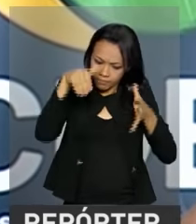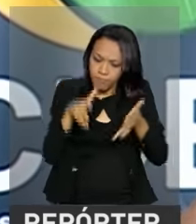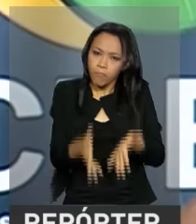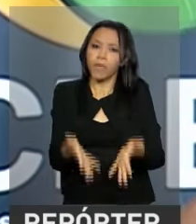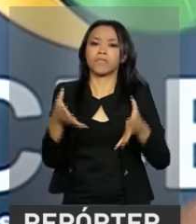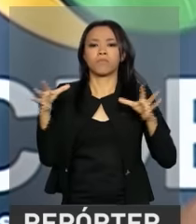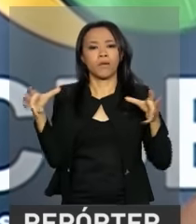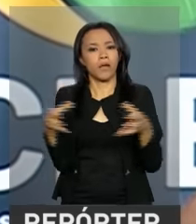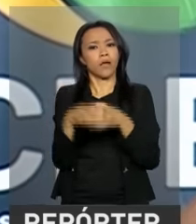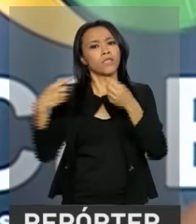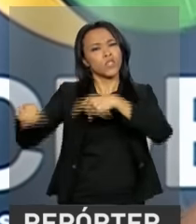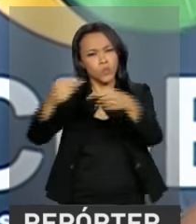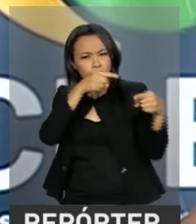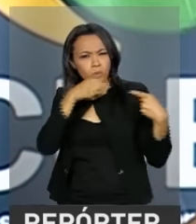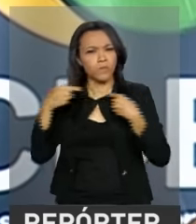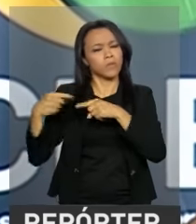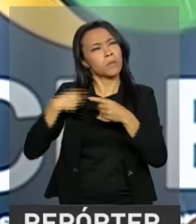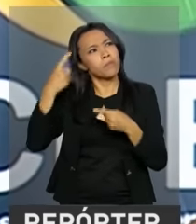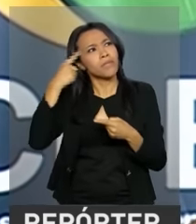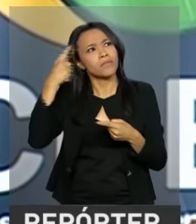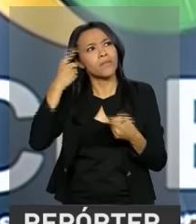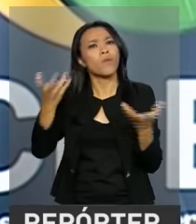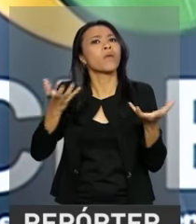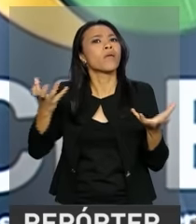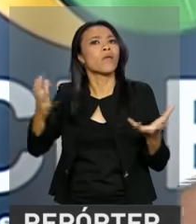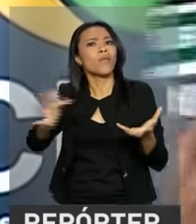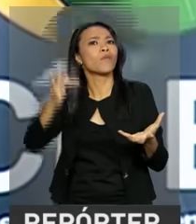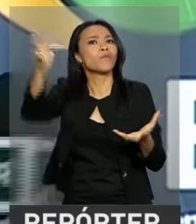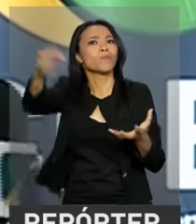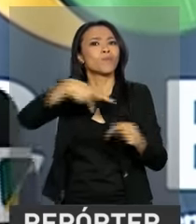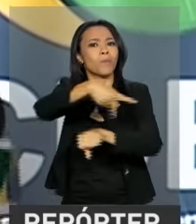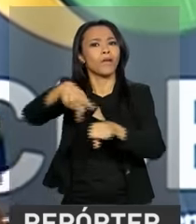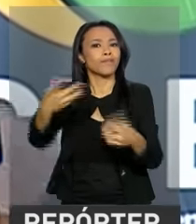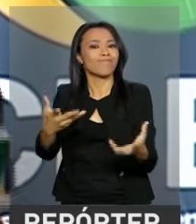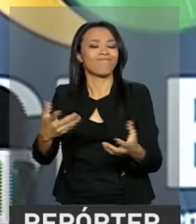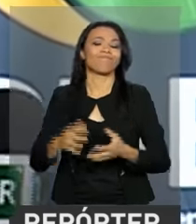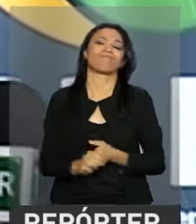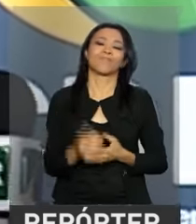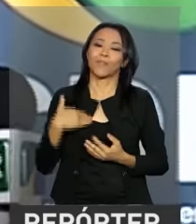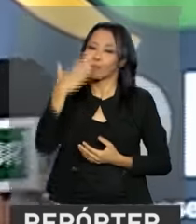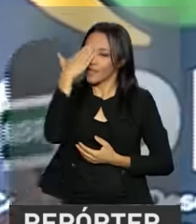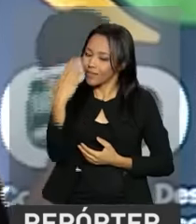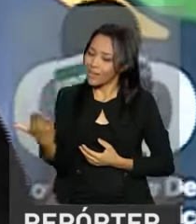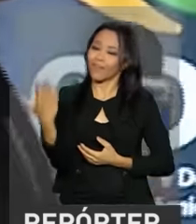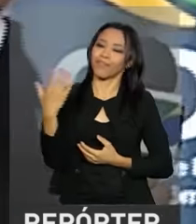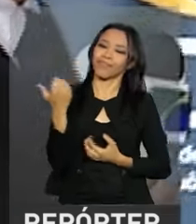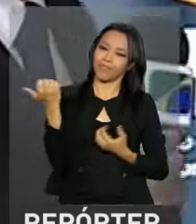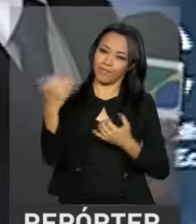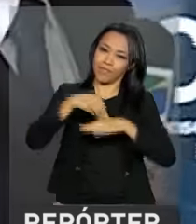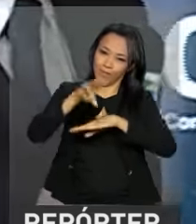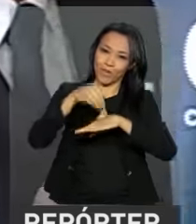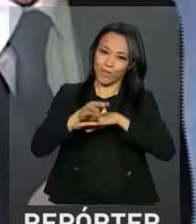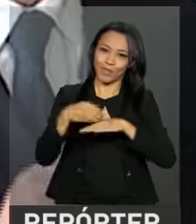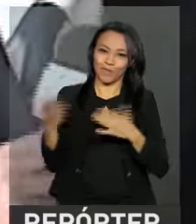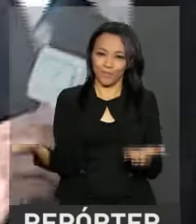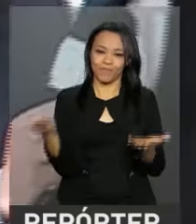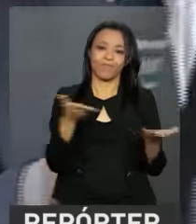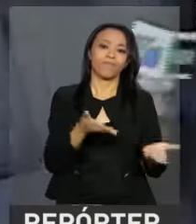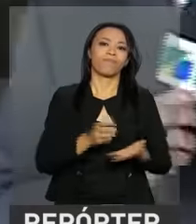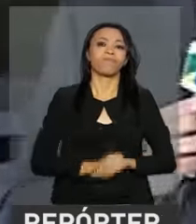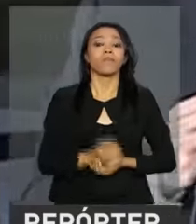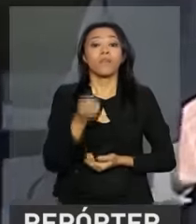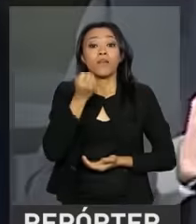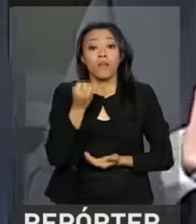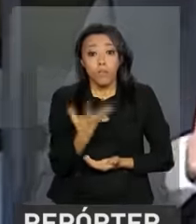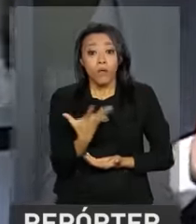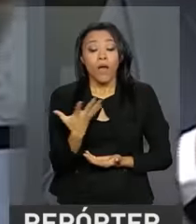participar dessas discussões e para pensar o país que todos nós queremos. Secretária, muito obrigado pelas informações ao vivo aqui na TVNBR. Bom,